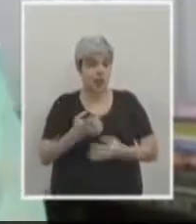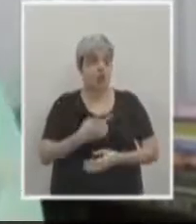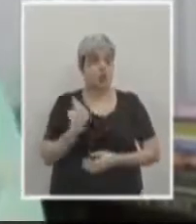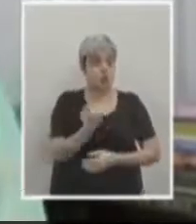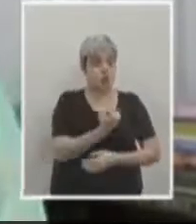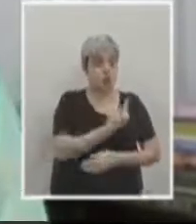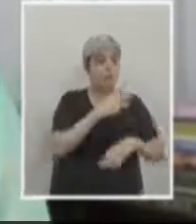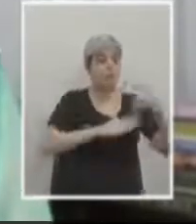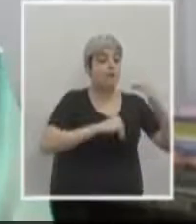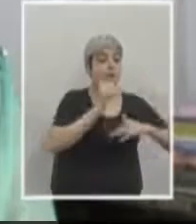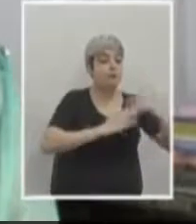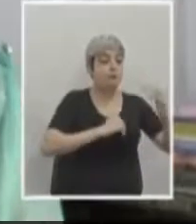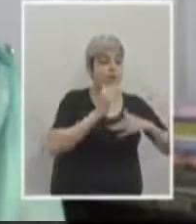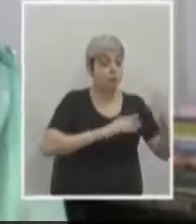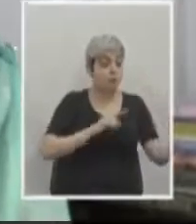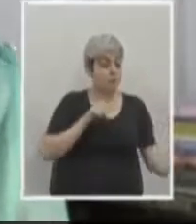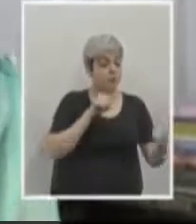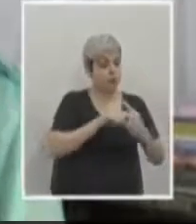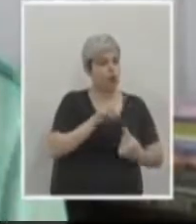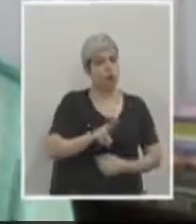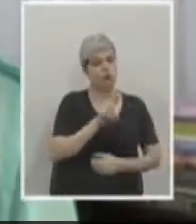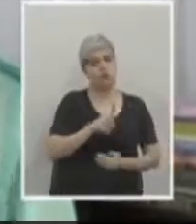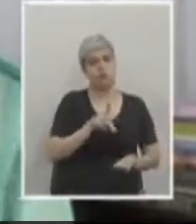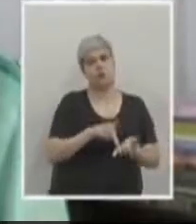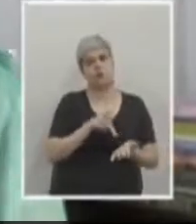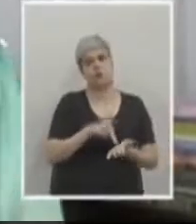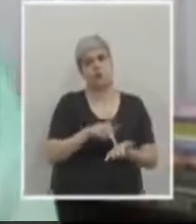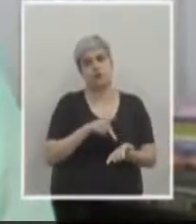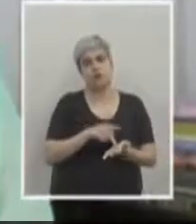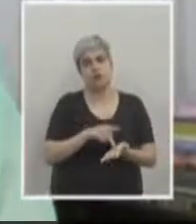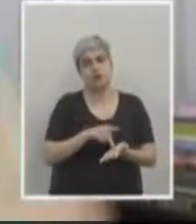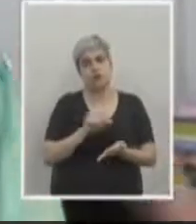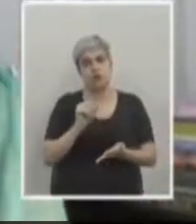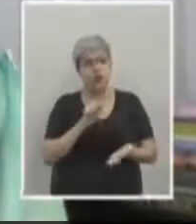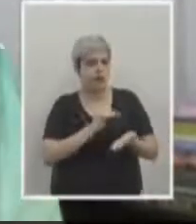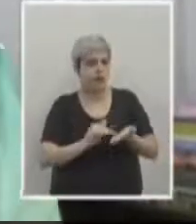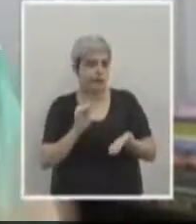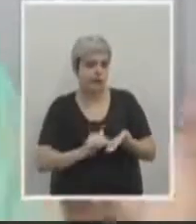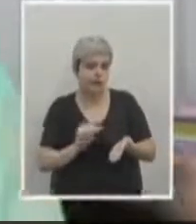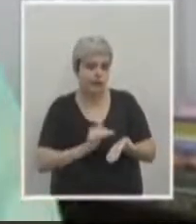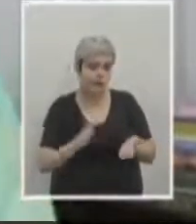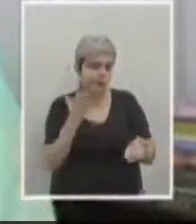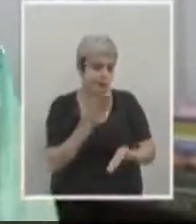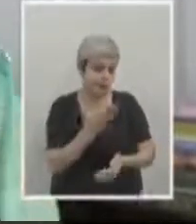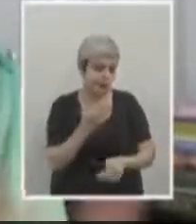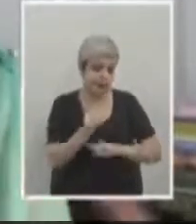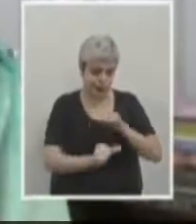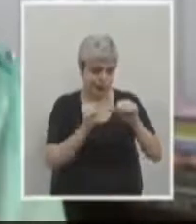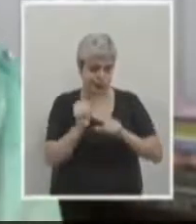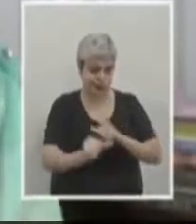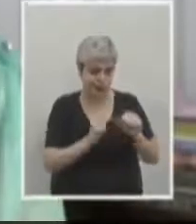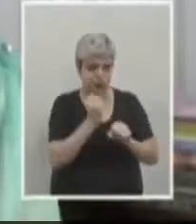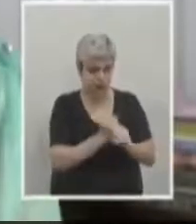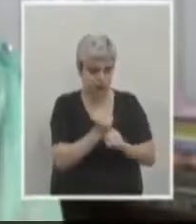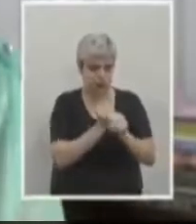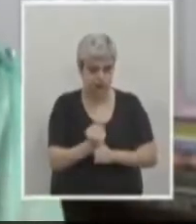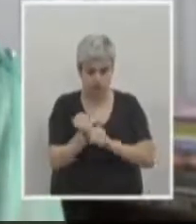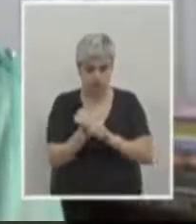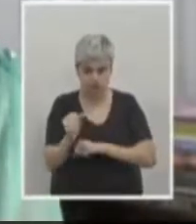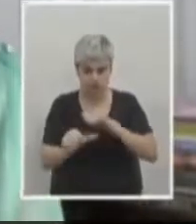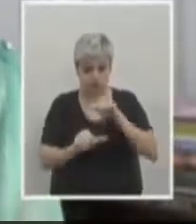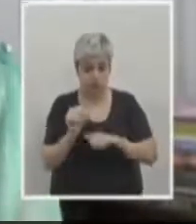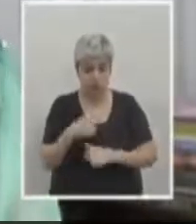as nossas especializações, né? E que a Secretaria de Educação não ficasse editando e reeditando normas, entrando e saindo, dando essa